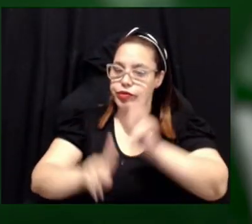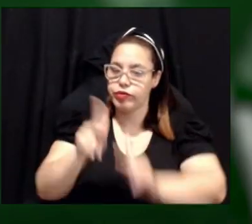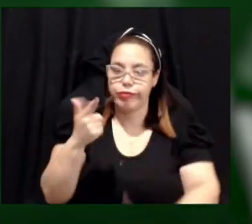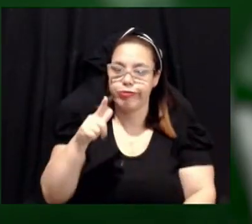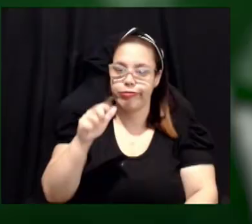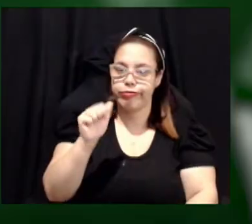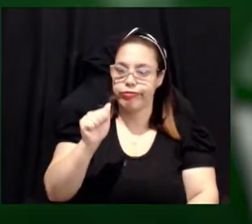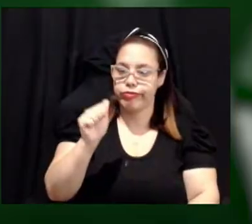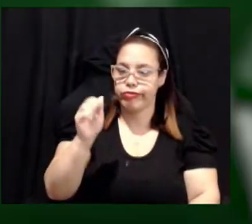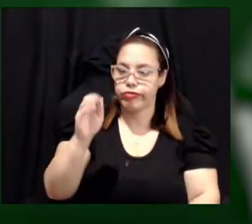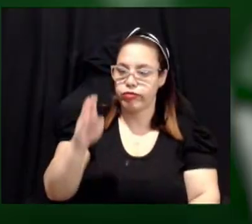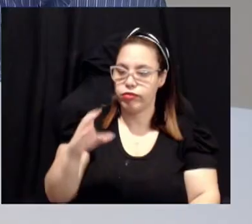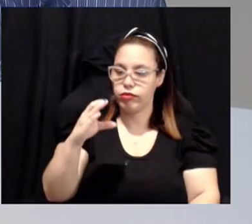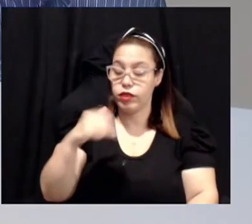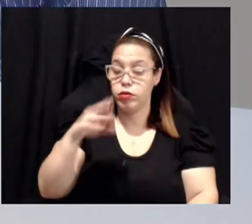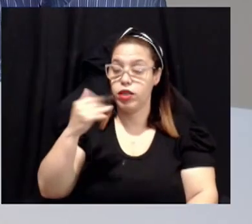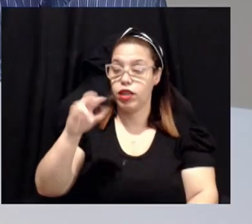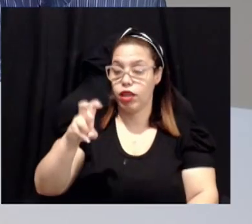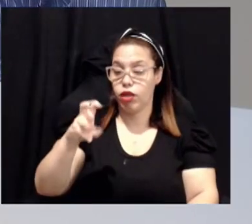que 50 anos.